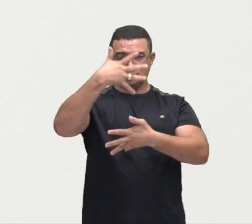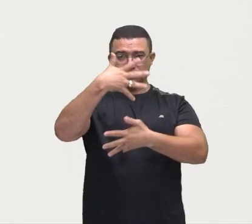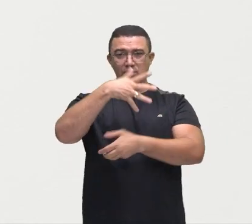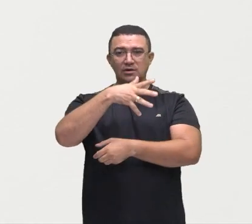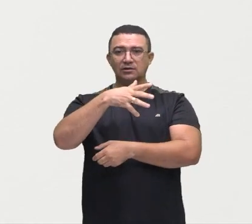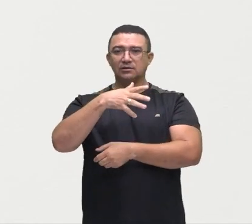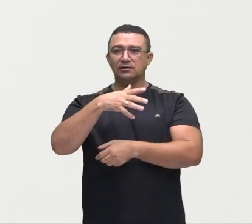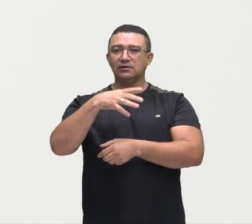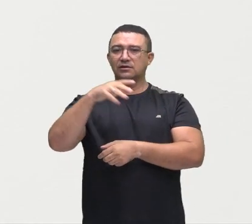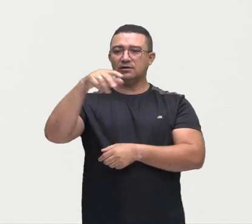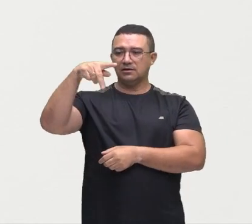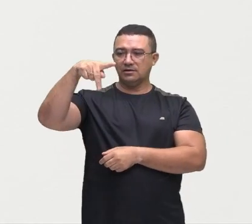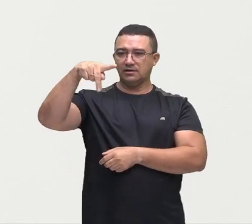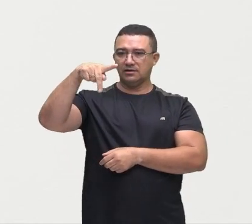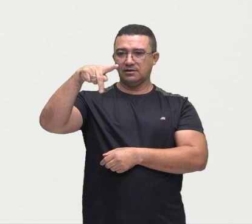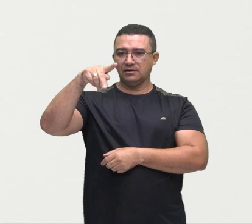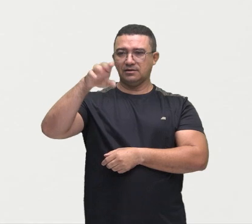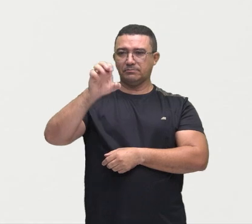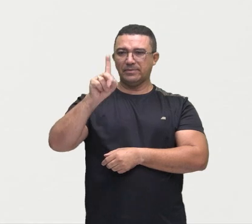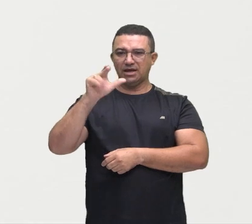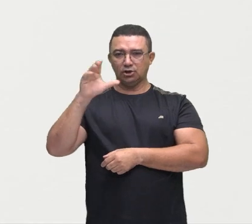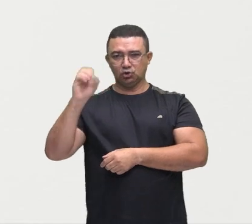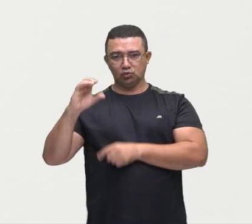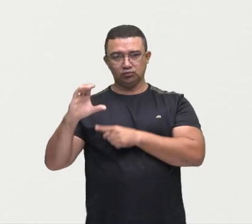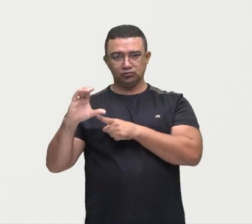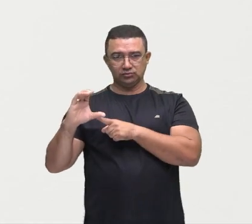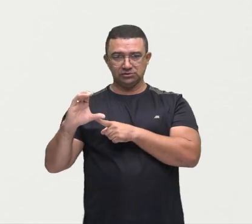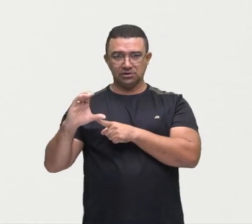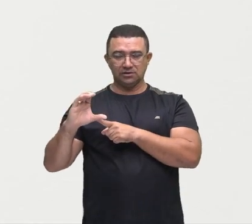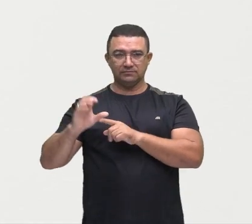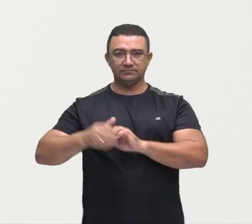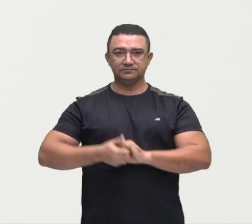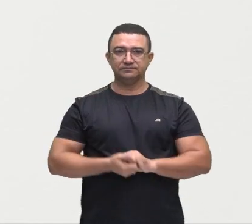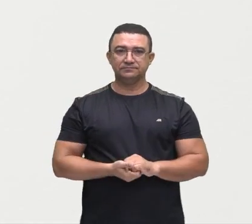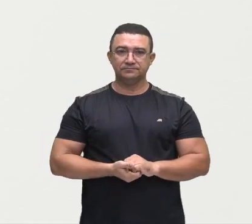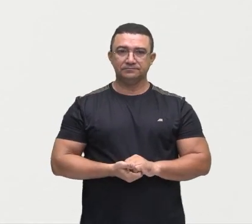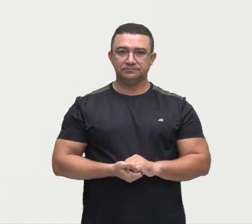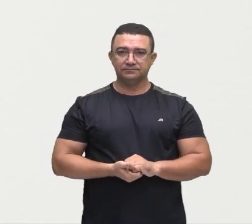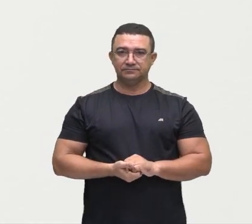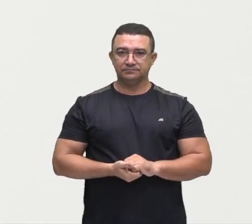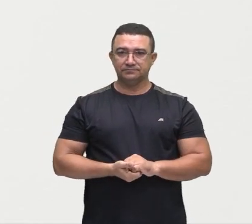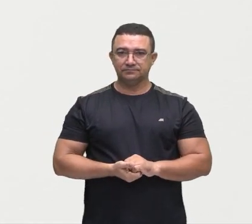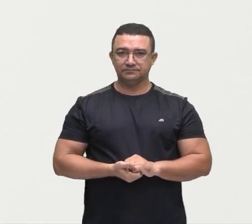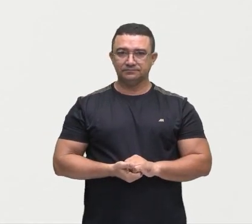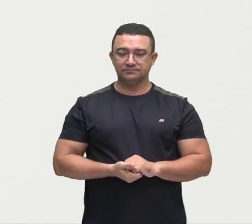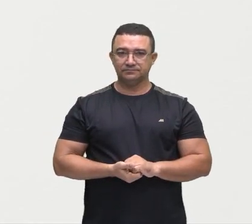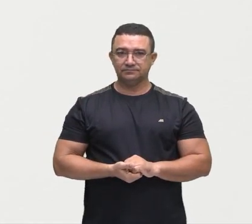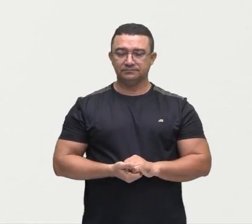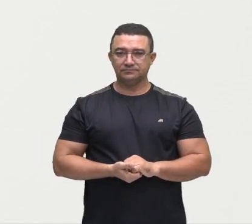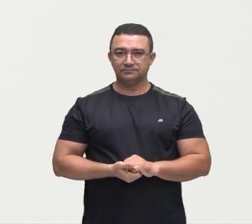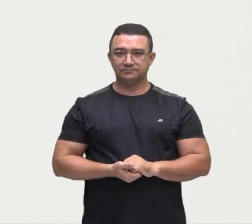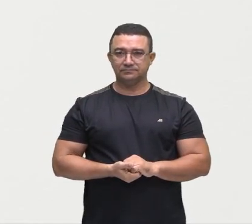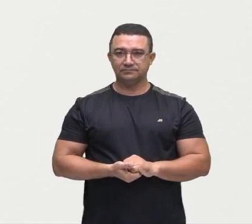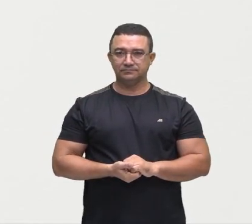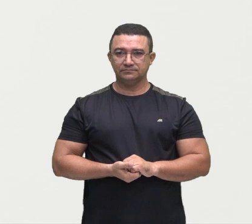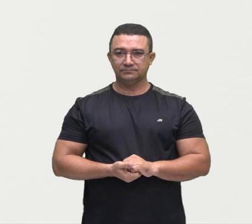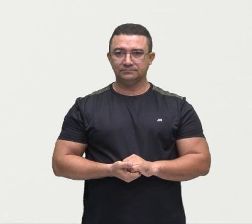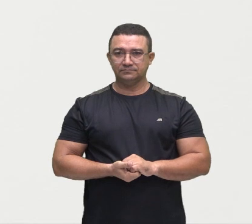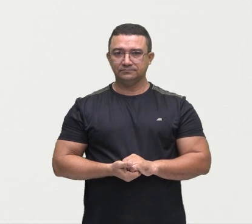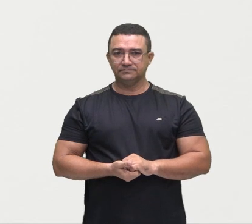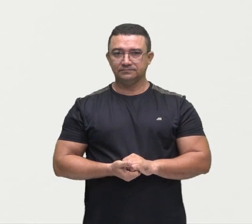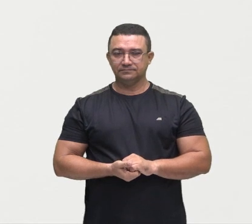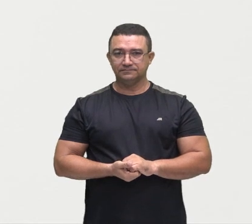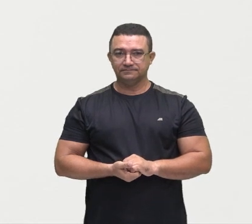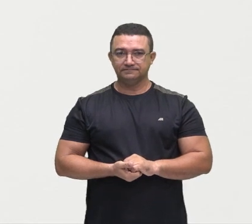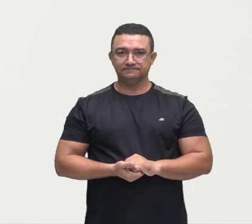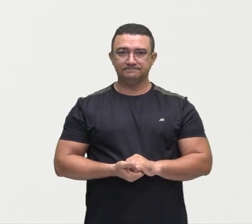Pedro? Letra C da Escola Coronel José Assunção, participando também conosco. Muito bem,